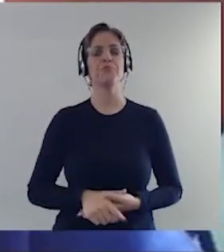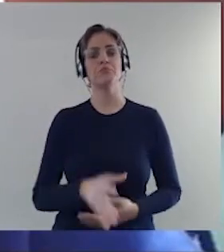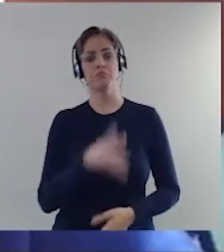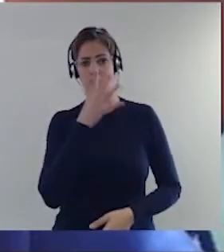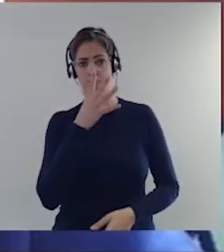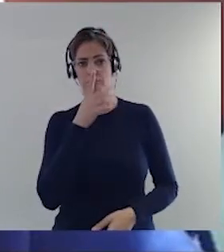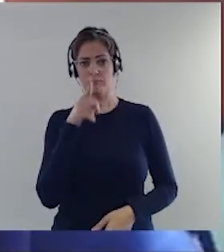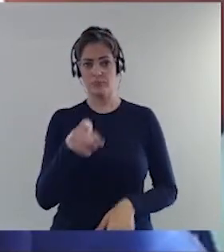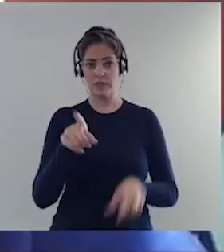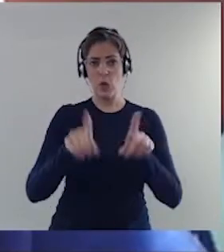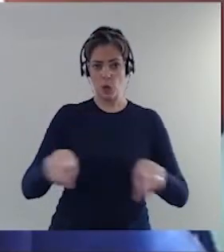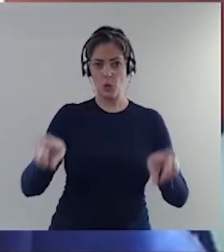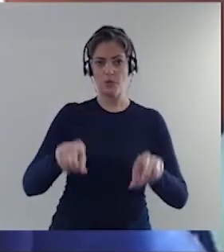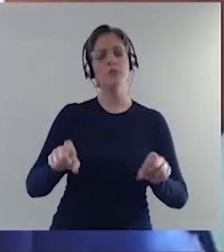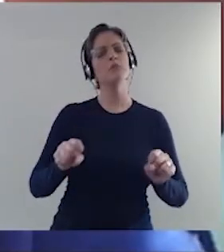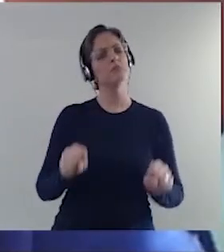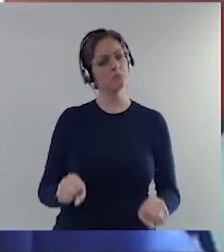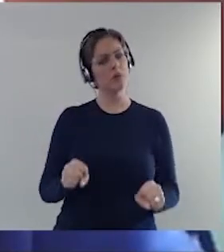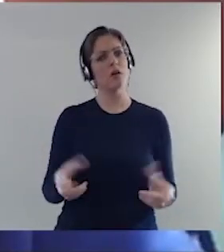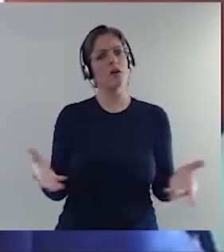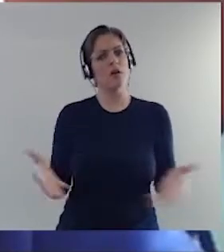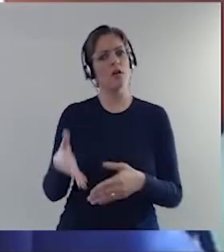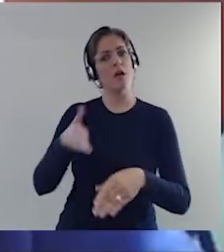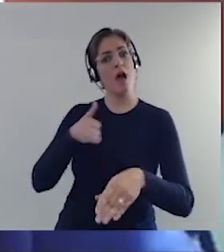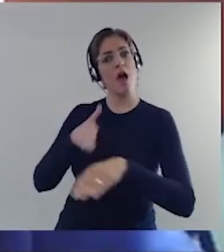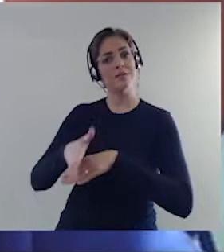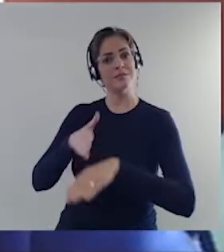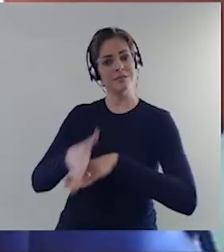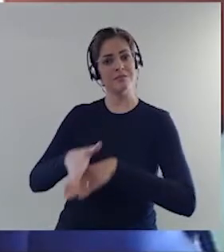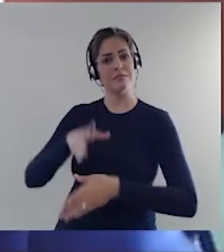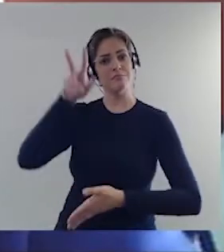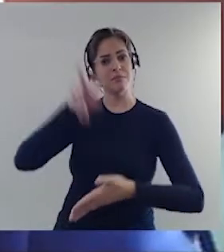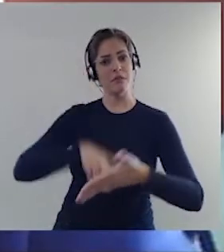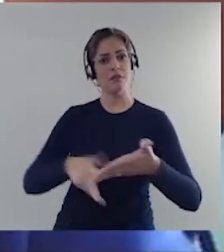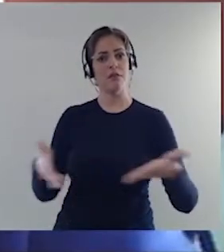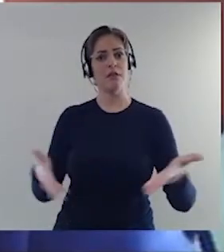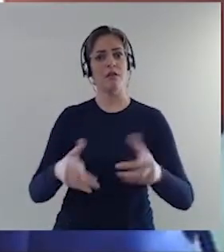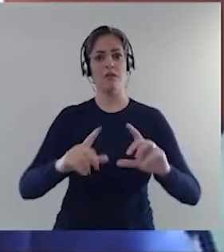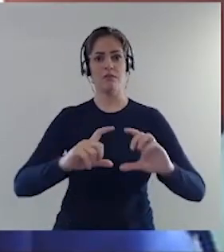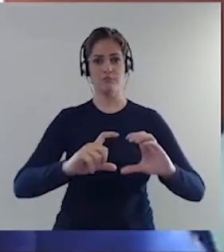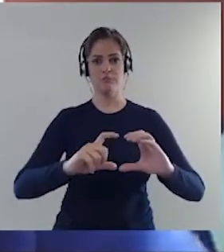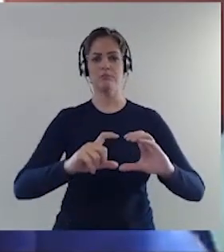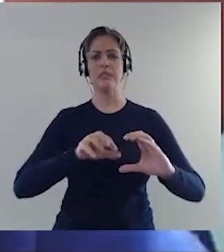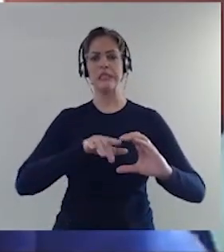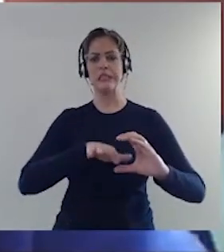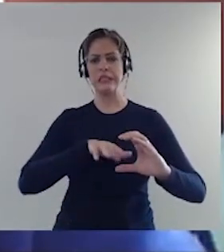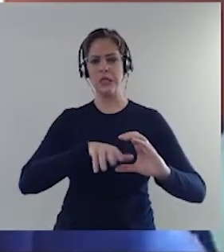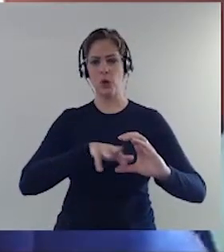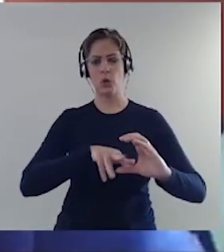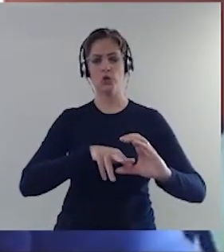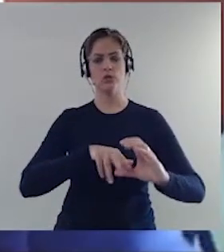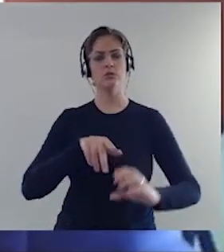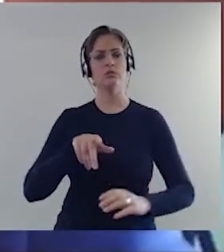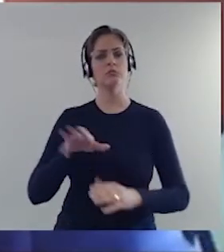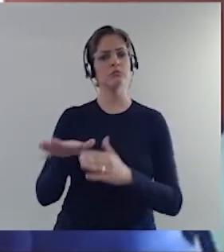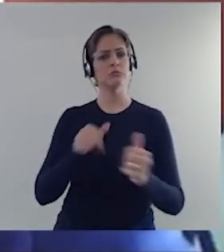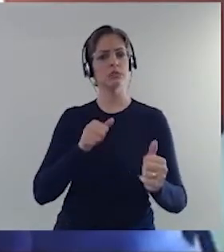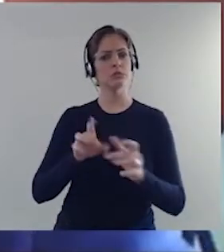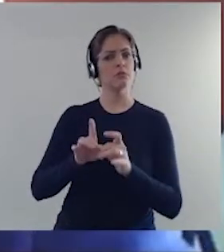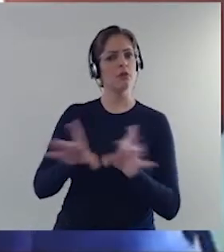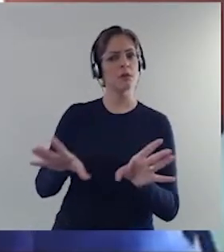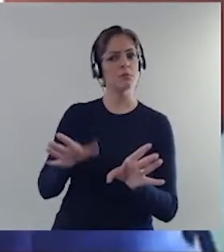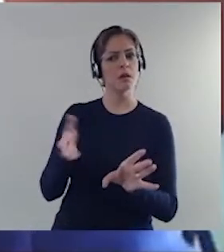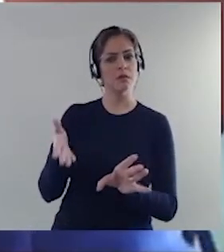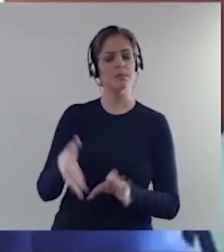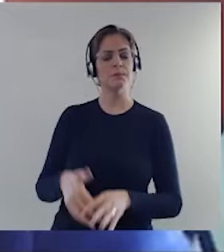pelo computador pode acessar ao fazer a leitura deste QR Code. Peço à técnica que coloque, por